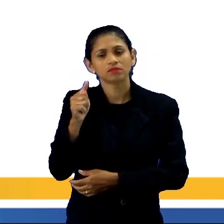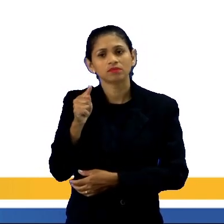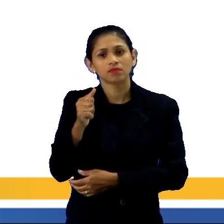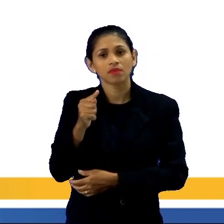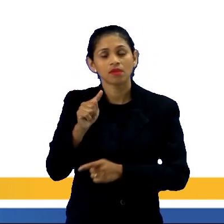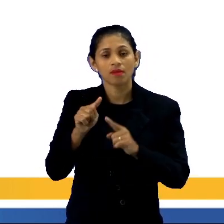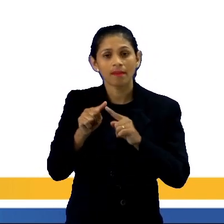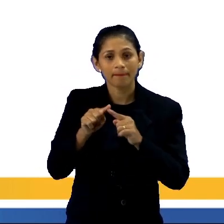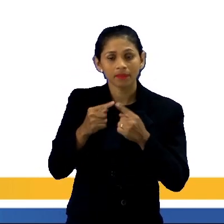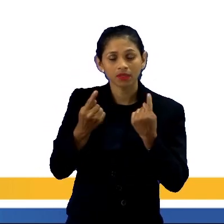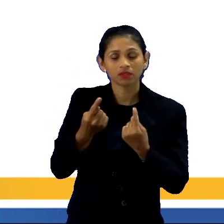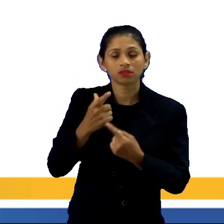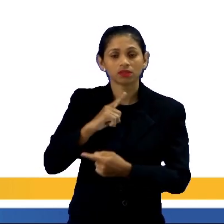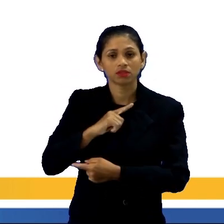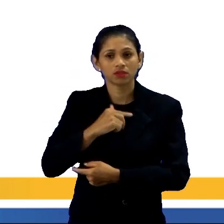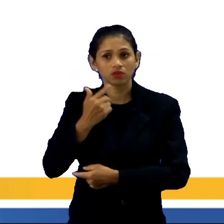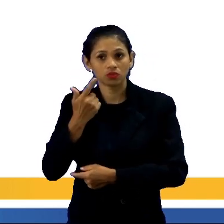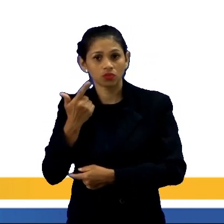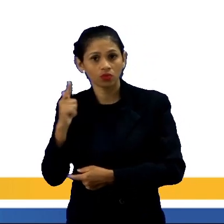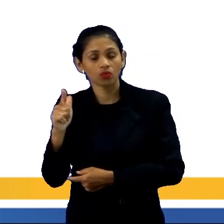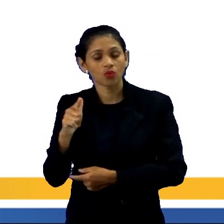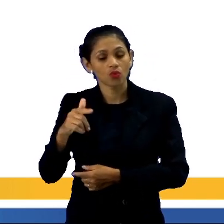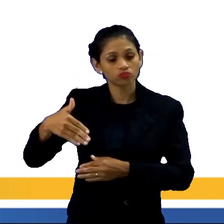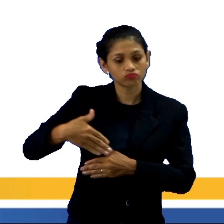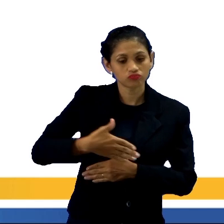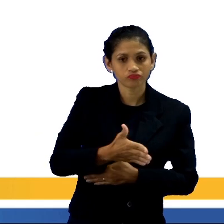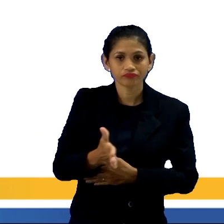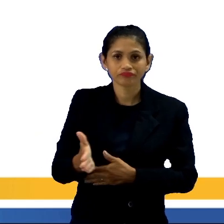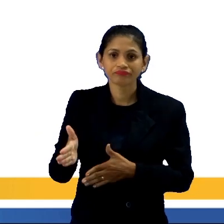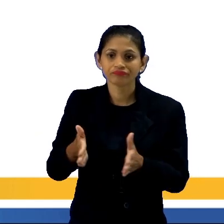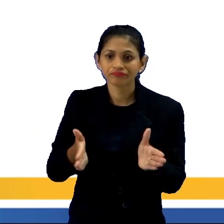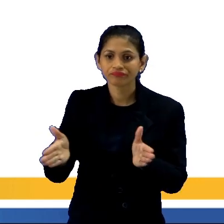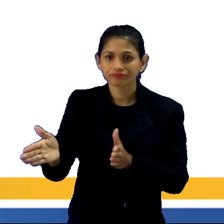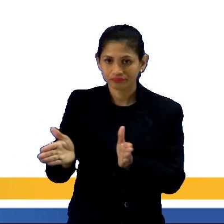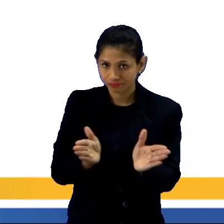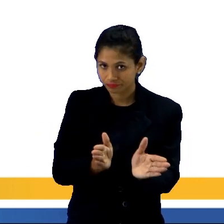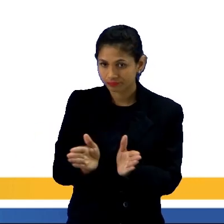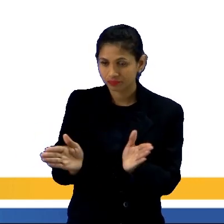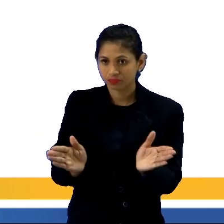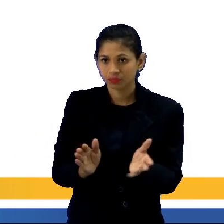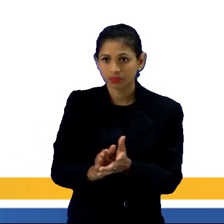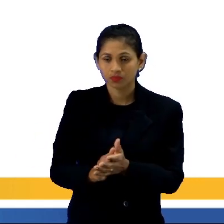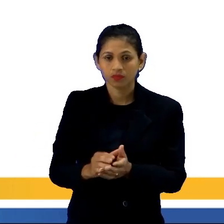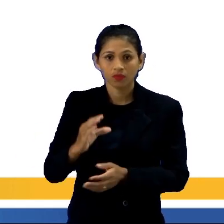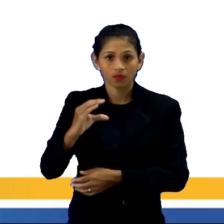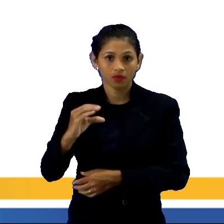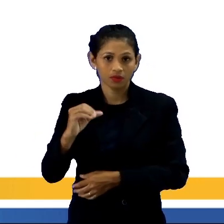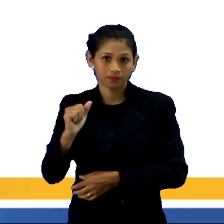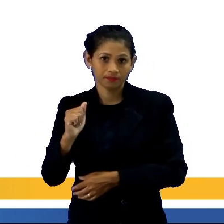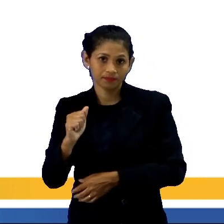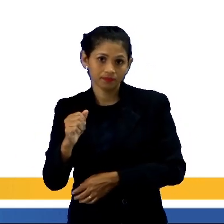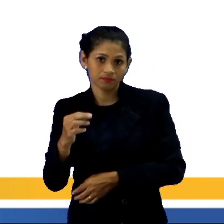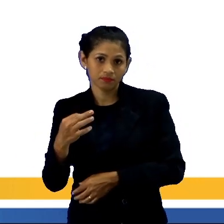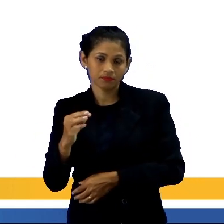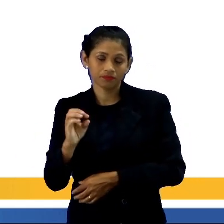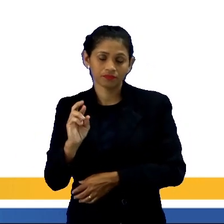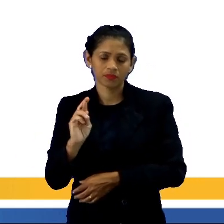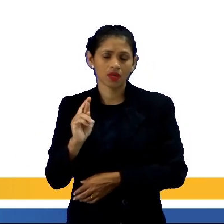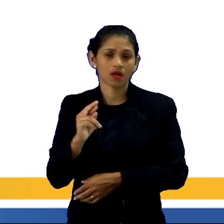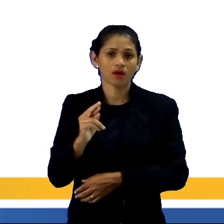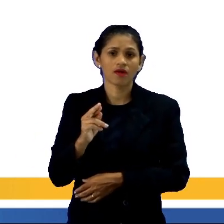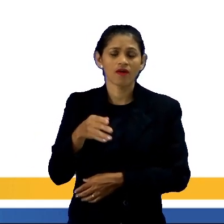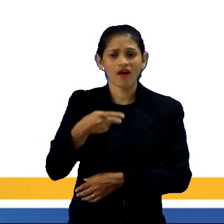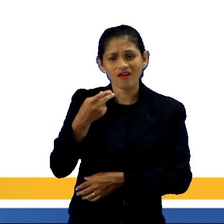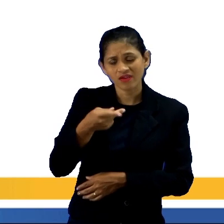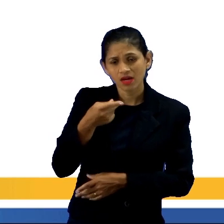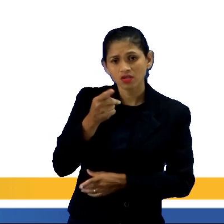outro caminho, né, ele procura ali comparações para mostrar isso. Igual o Catar coloca o motivo das câmeras, mas